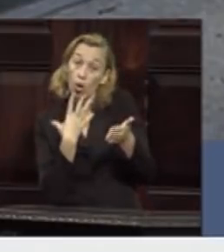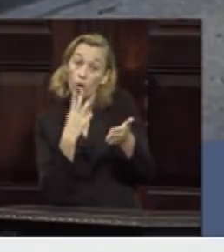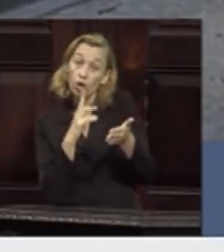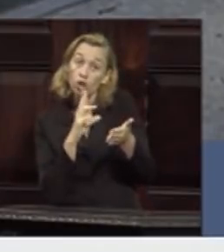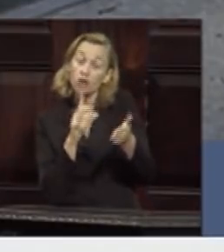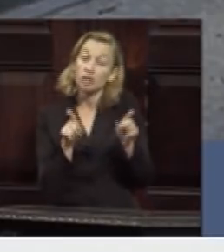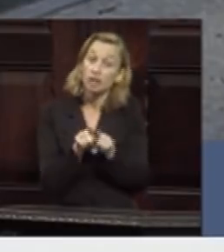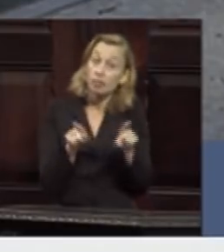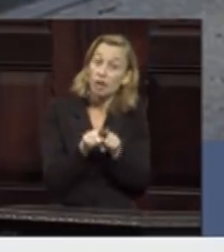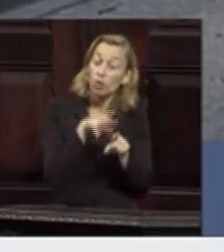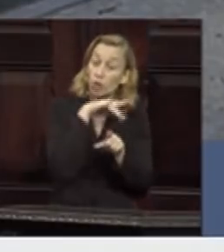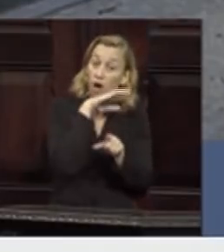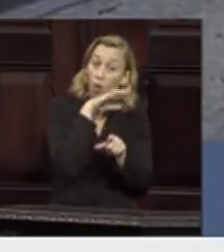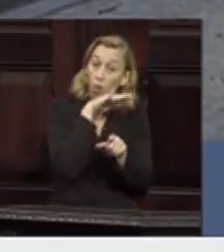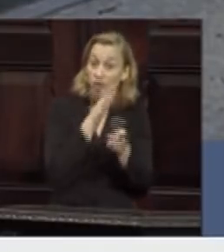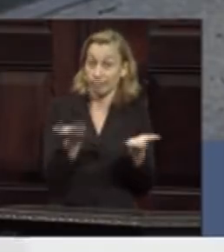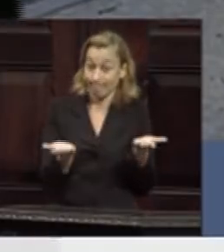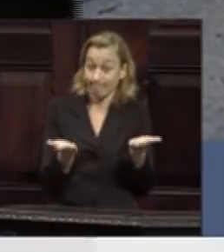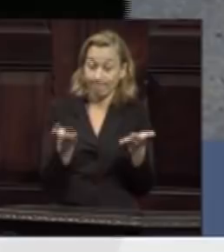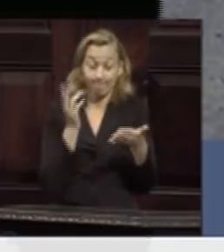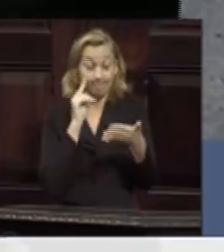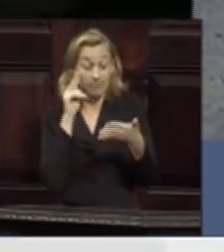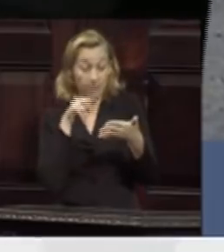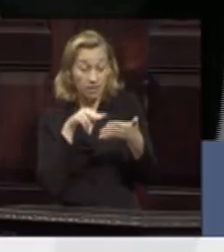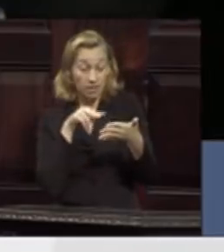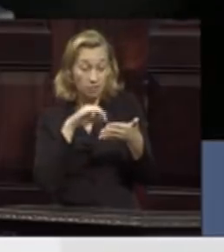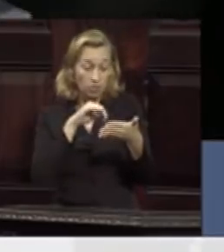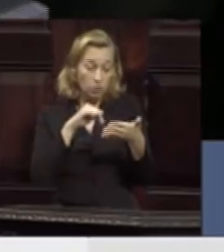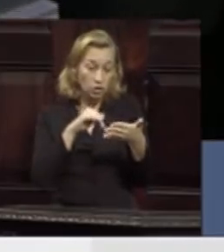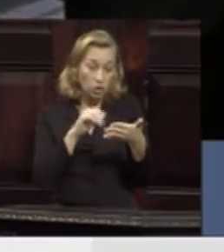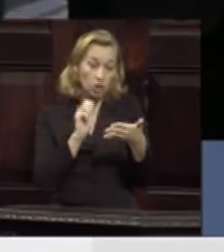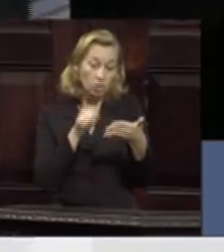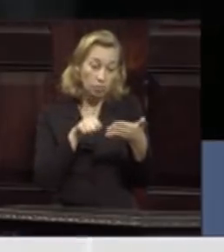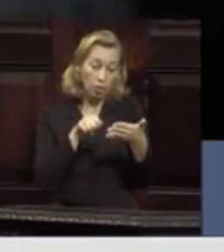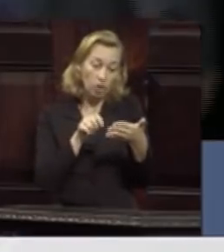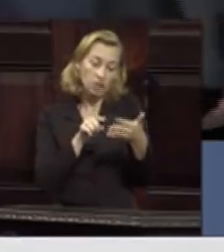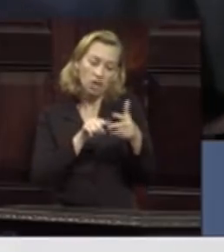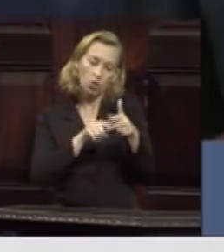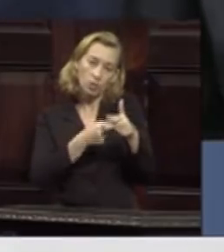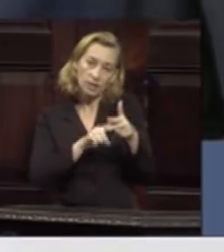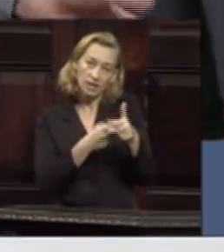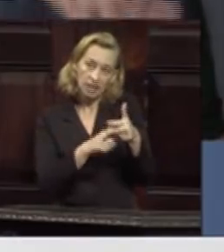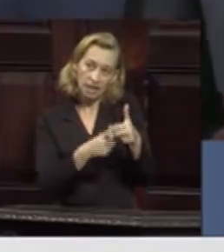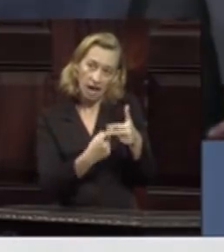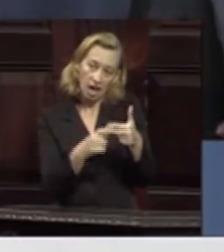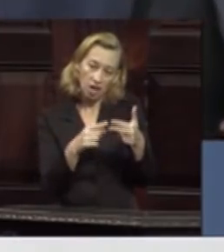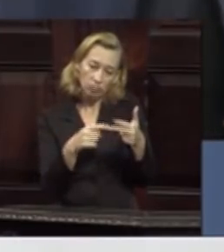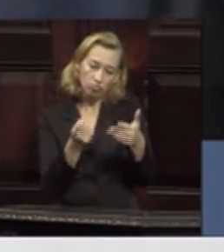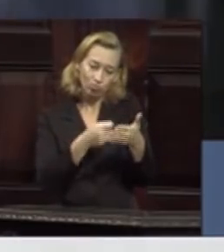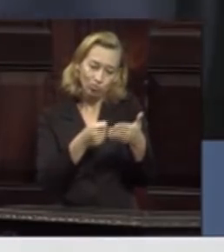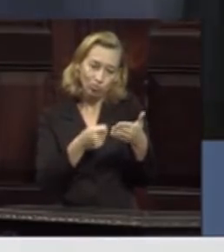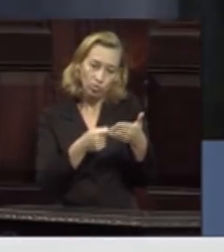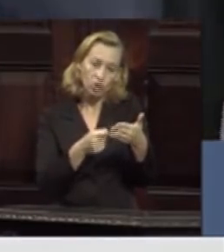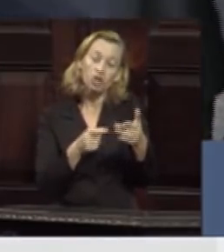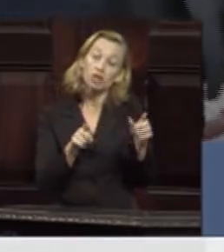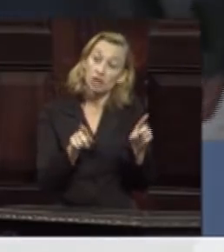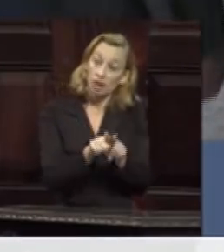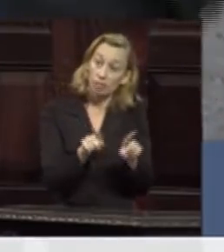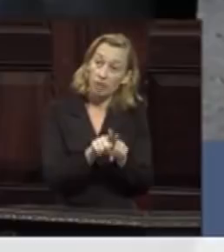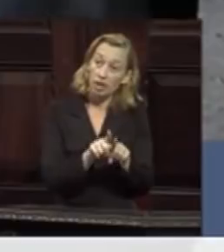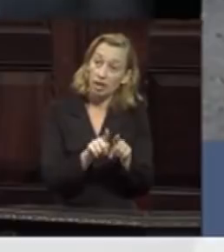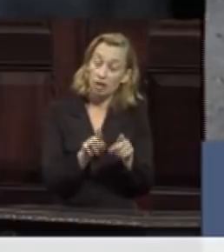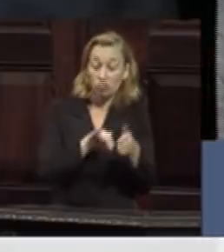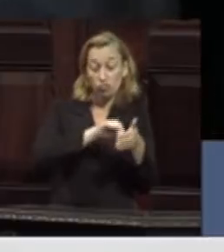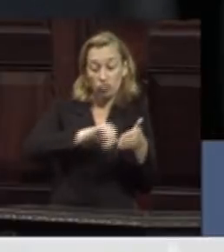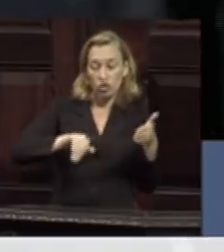e, eventualmente, aquilo que possa ser corrigido para contemplar. O que é